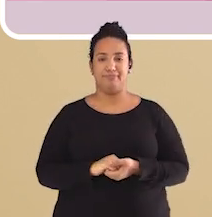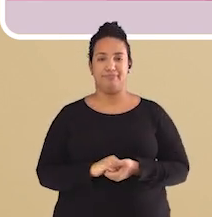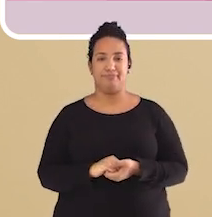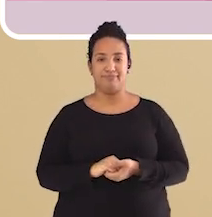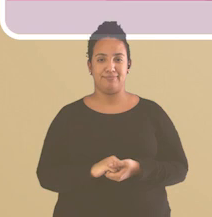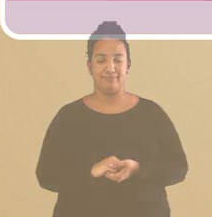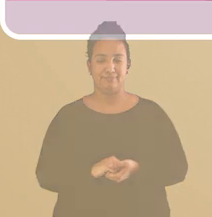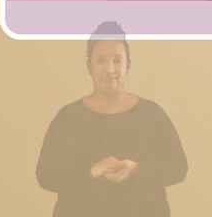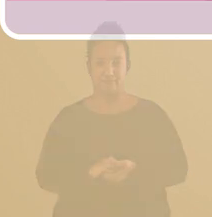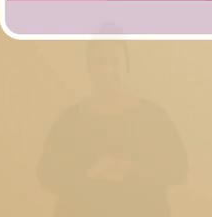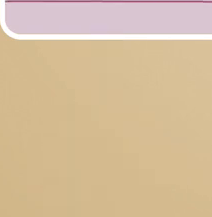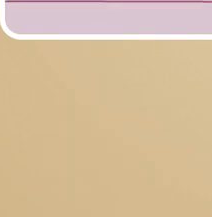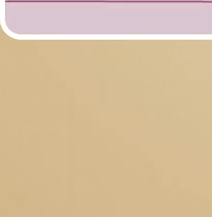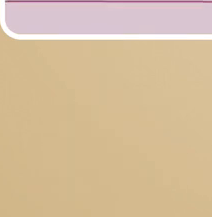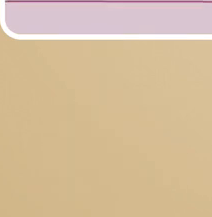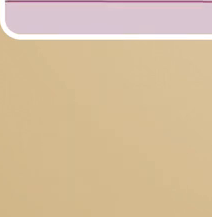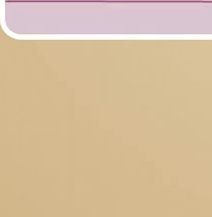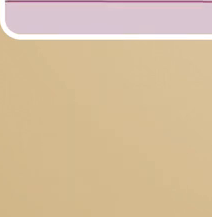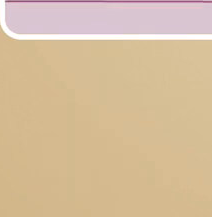de presença, ok?